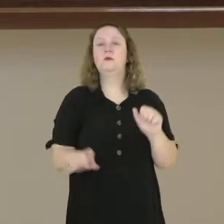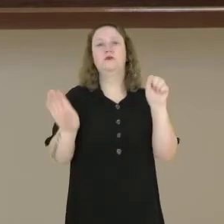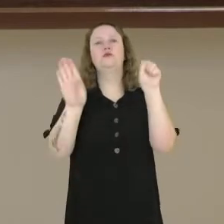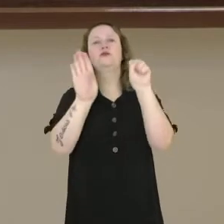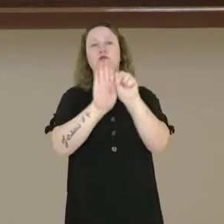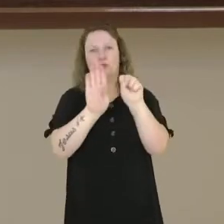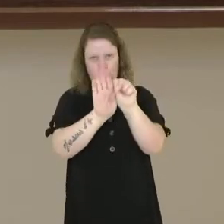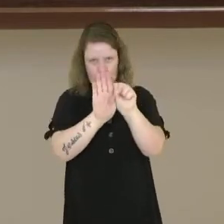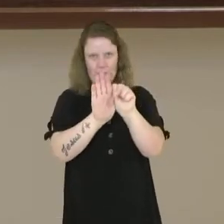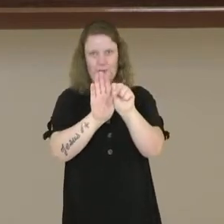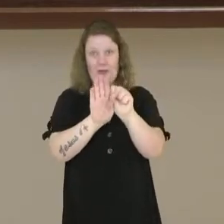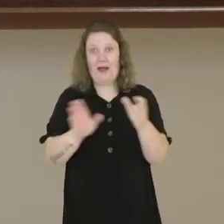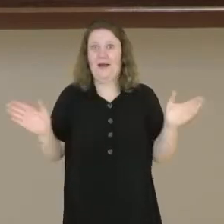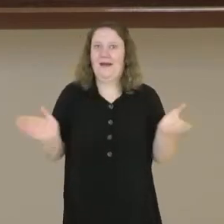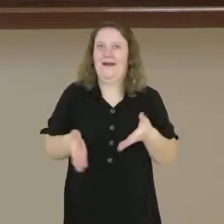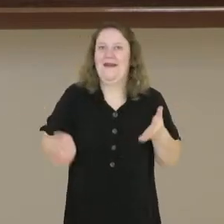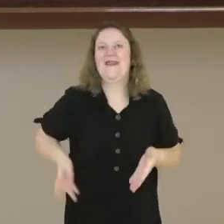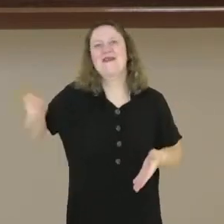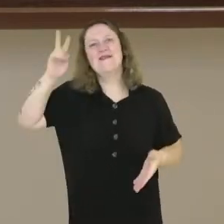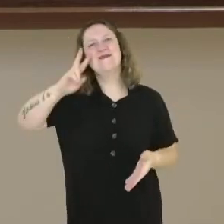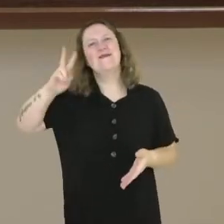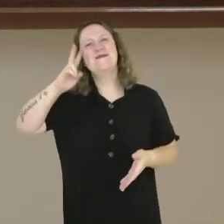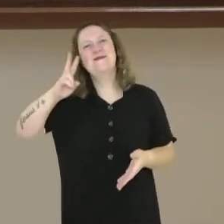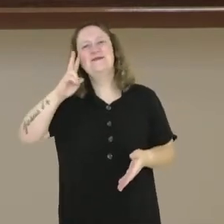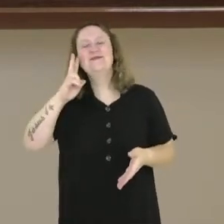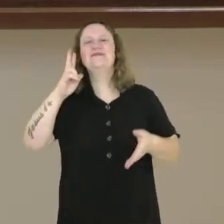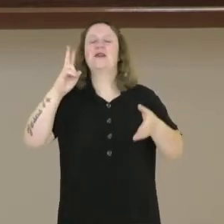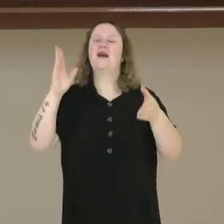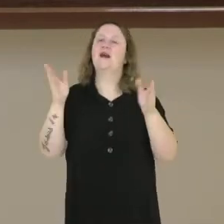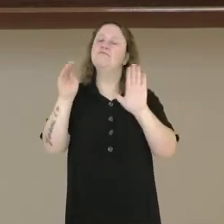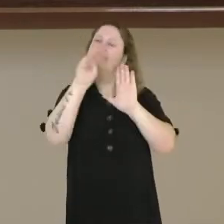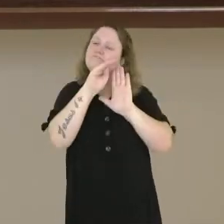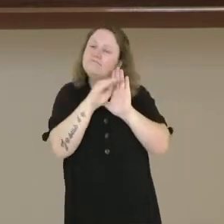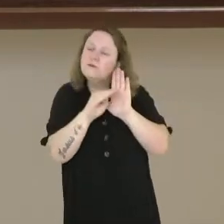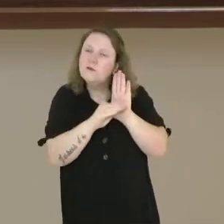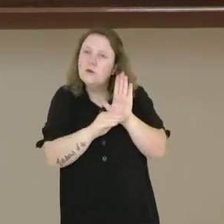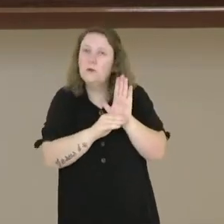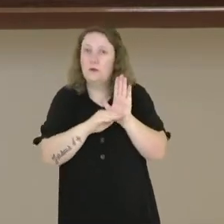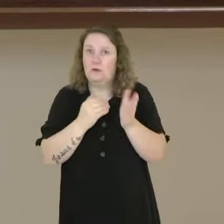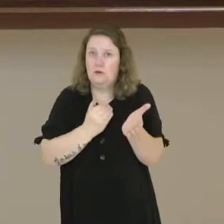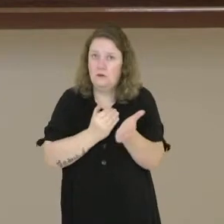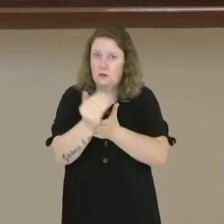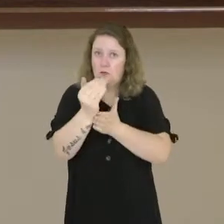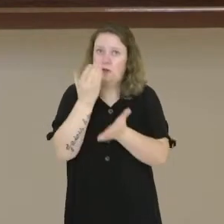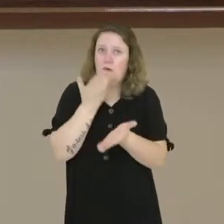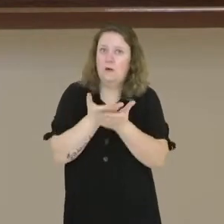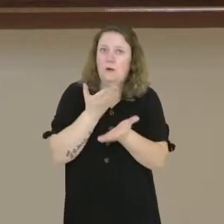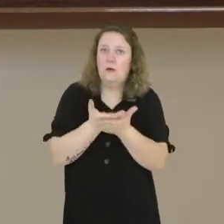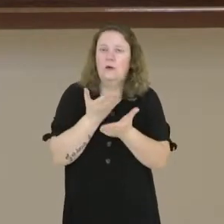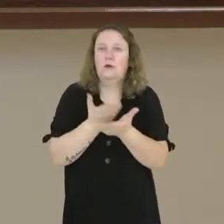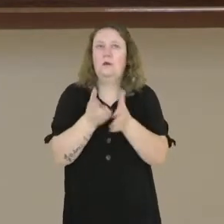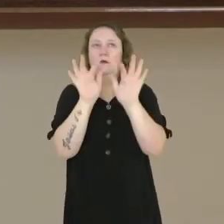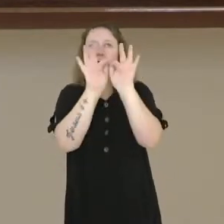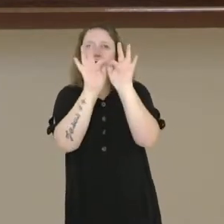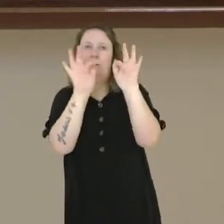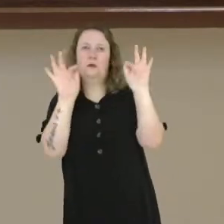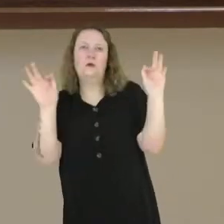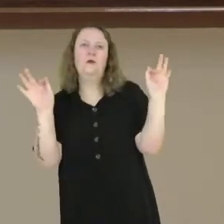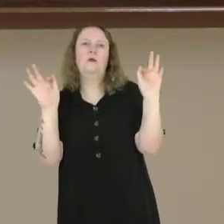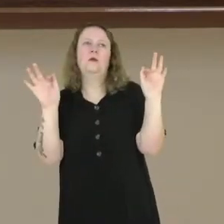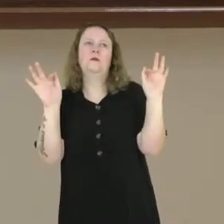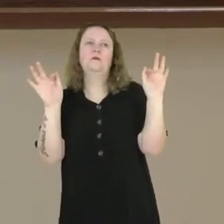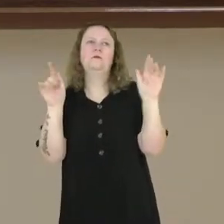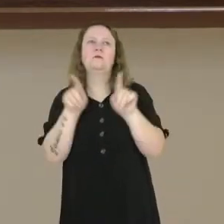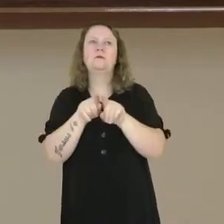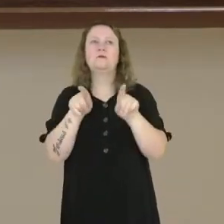vai relembrar um pouquinho dessa classe gramatical, porque vamos iniciar o estudo das orações subordinadas substantivas, ou